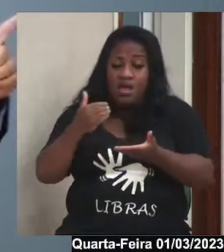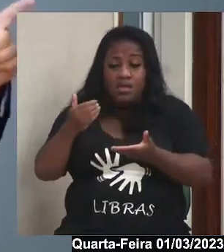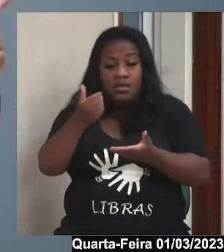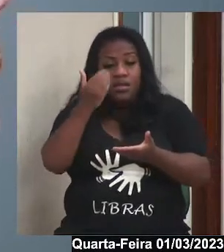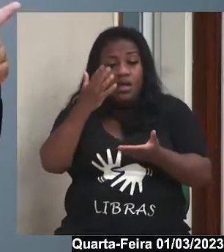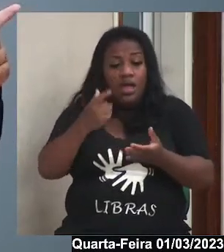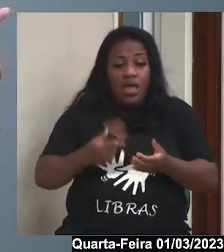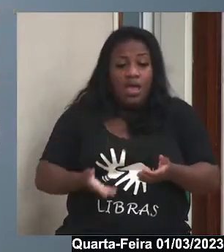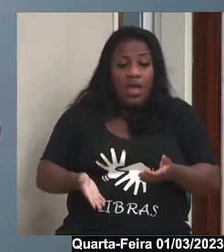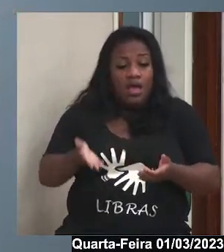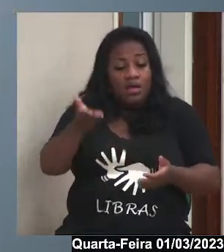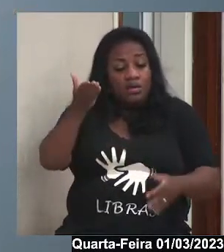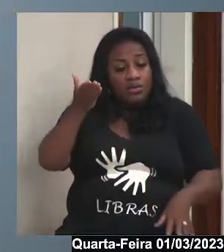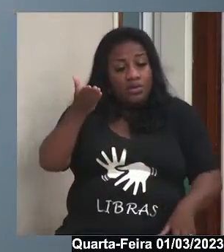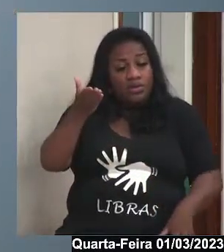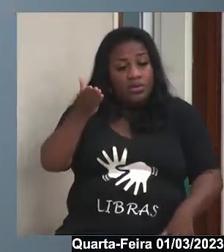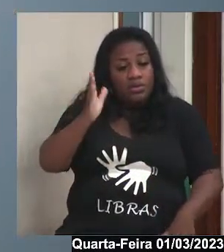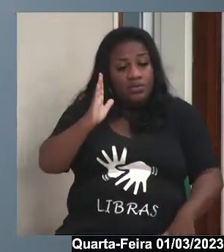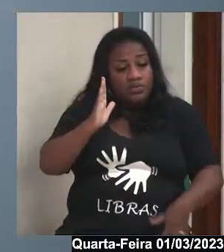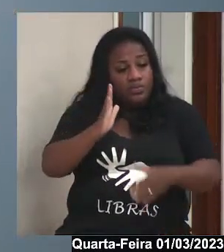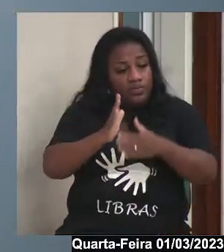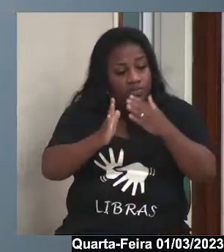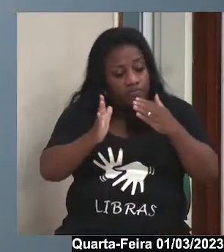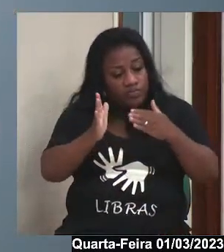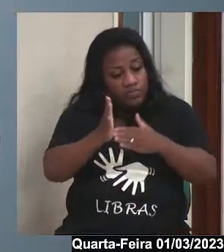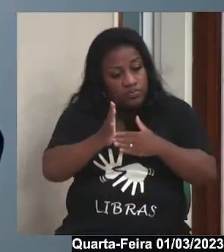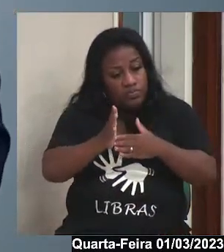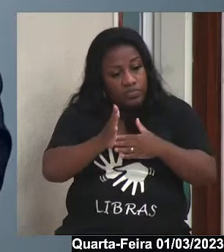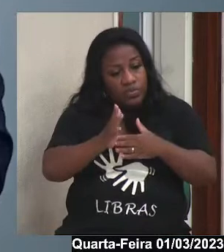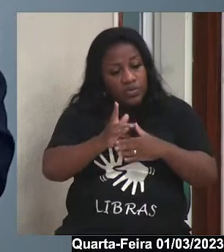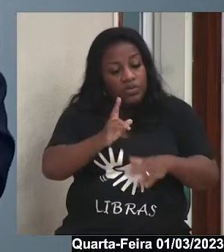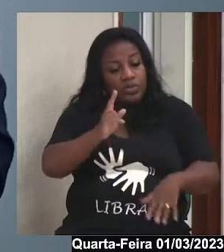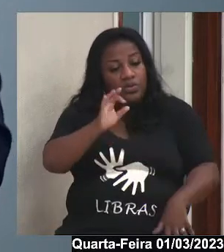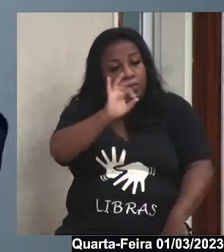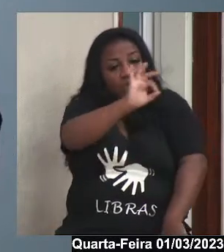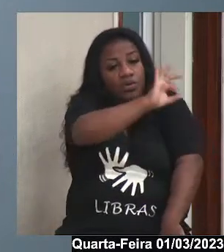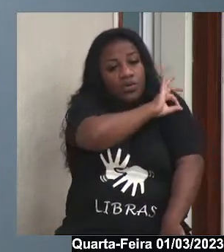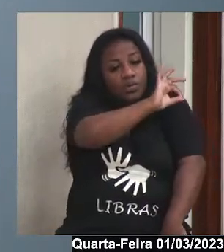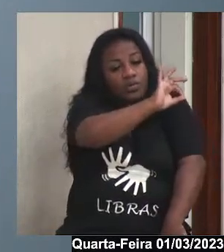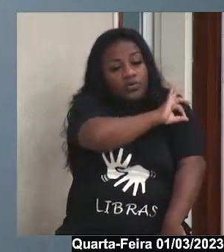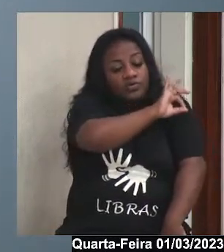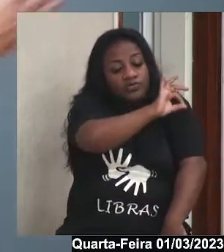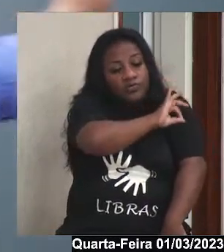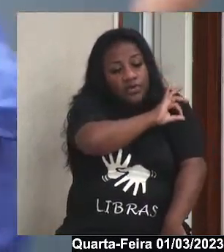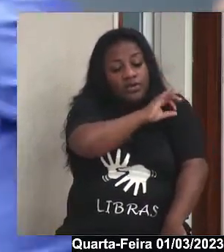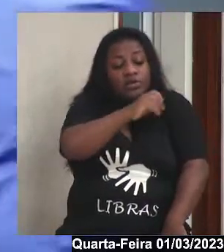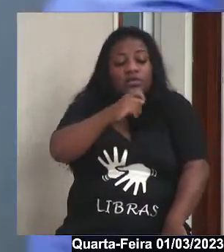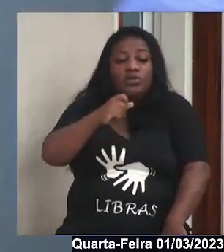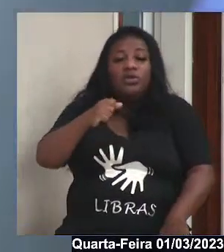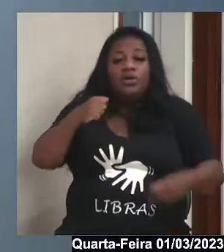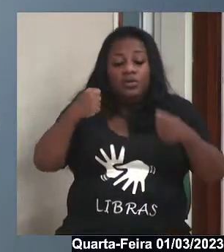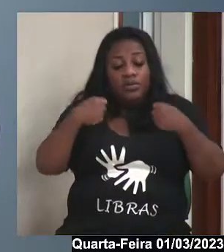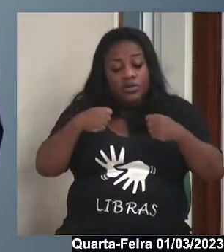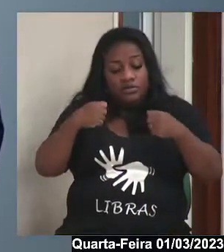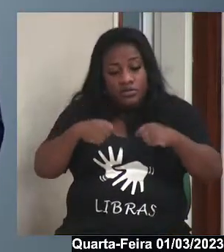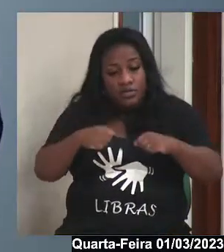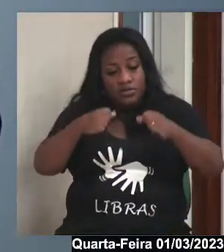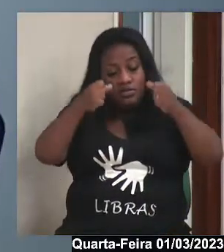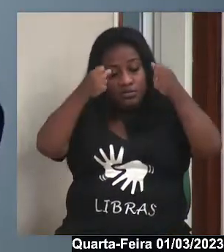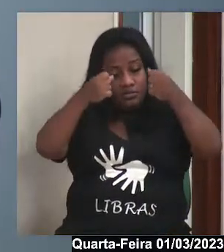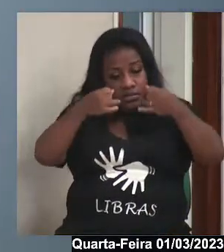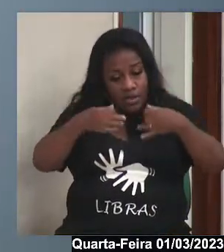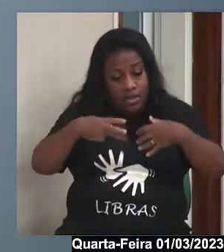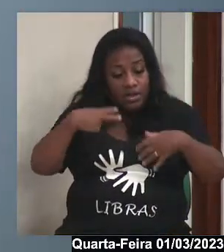das maiores do ano. De tudo isso, o prefeito precisa se explicar. De tudo isso, os vereadores